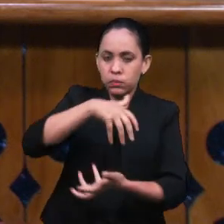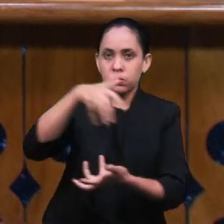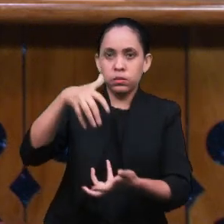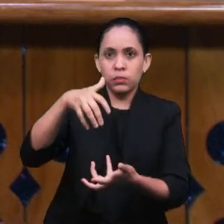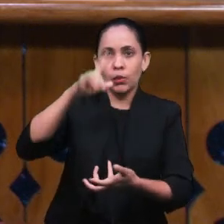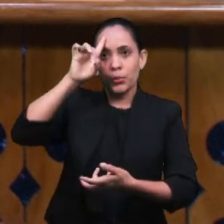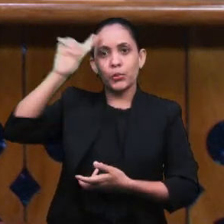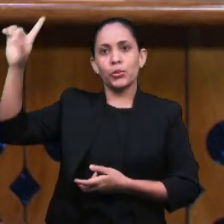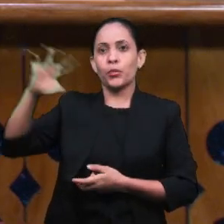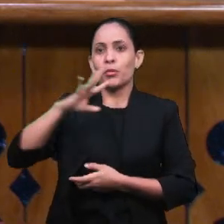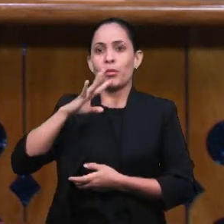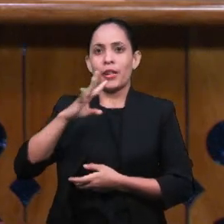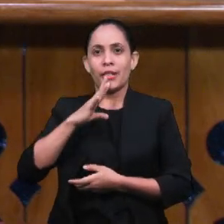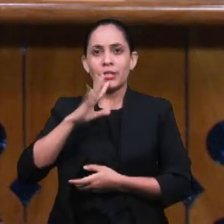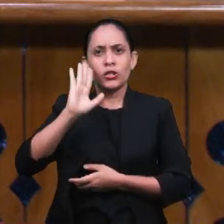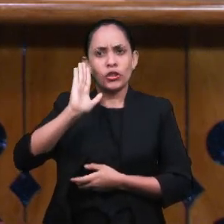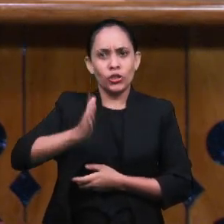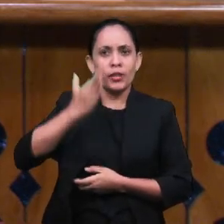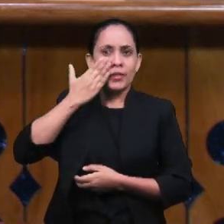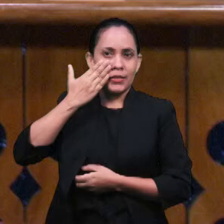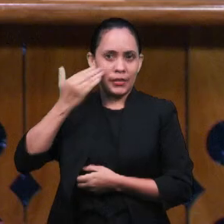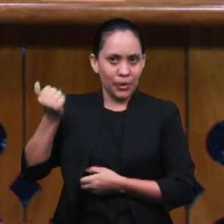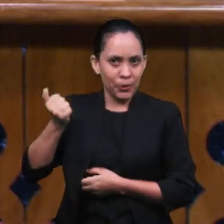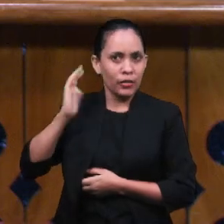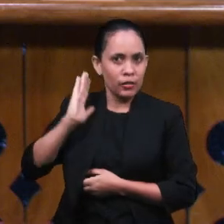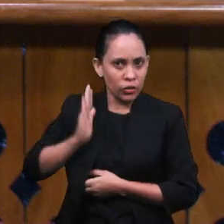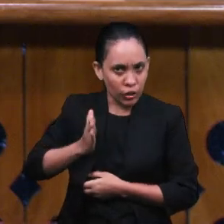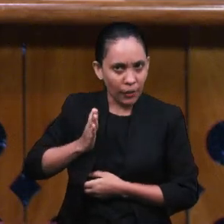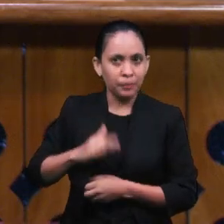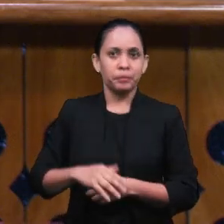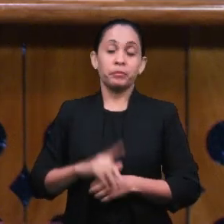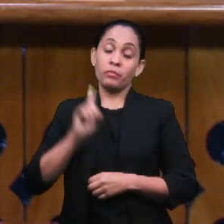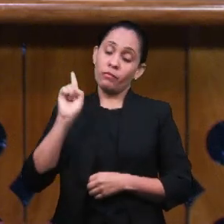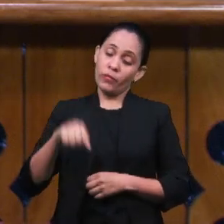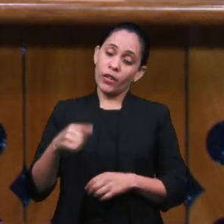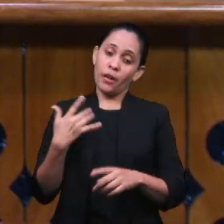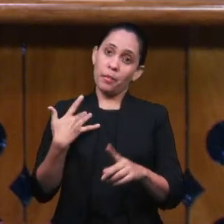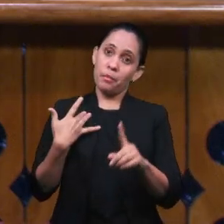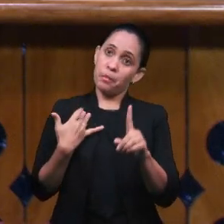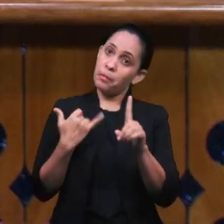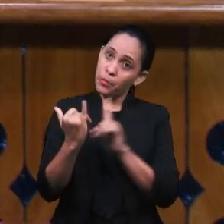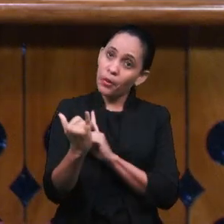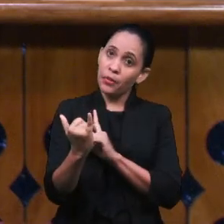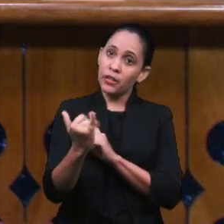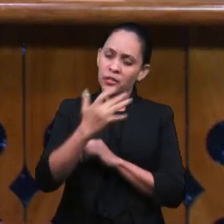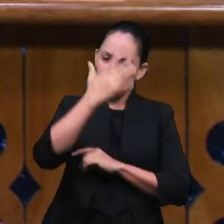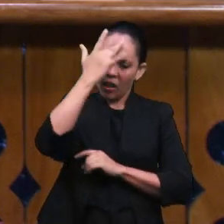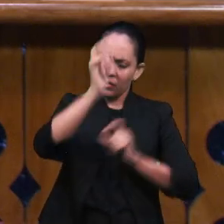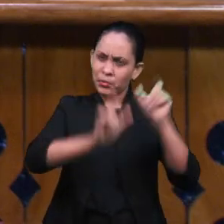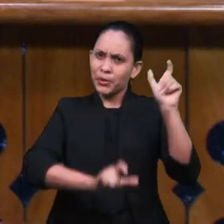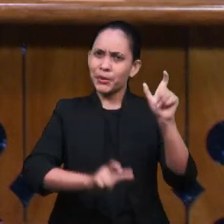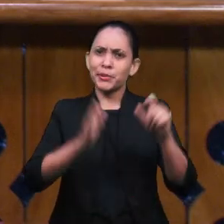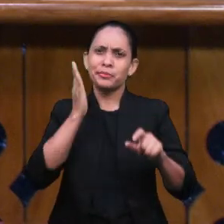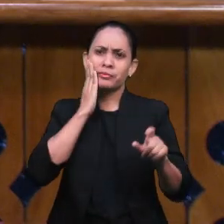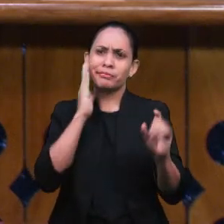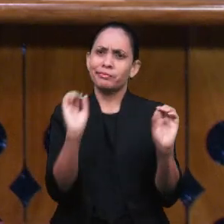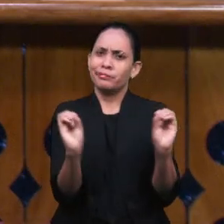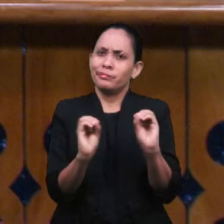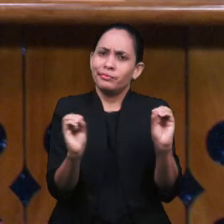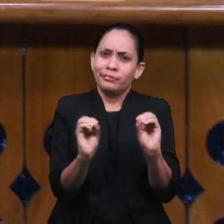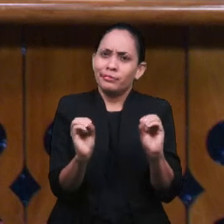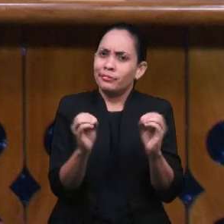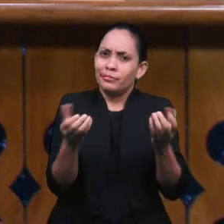então, ele viu todas as coisas. Então, isso é o profético. As pessoas não entendem